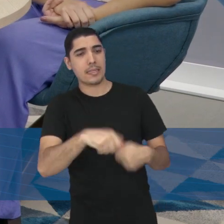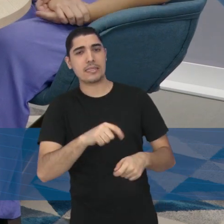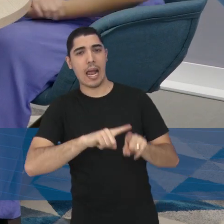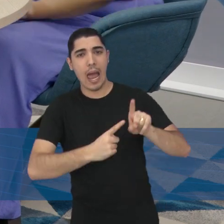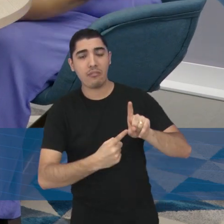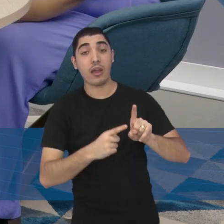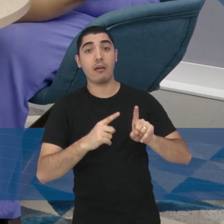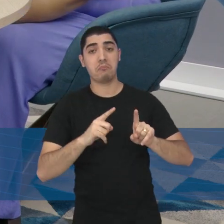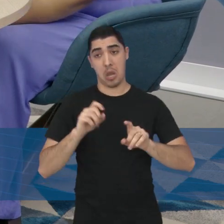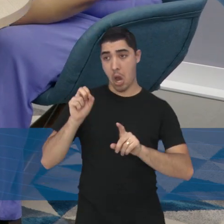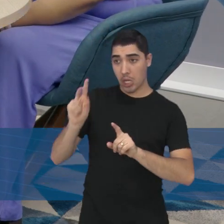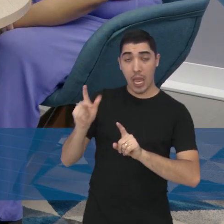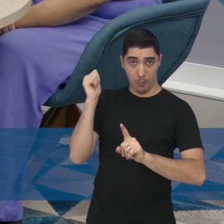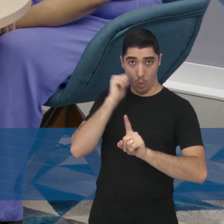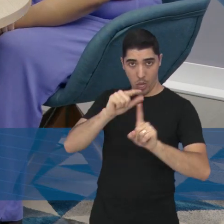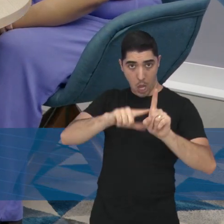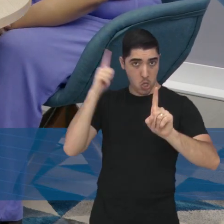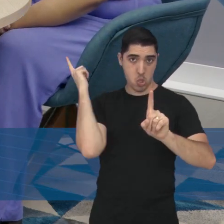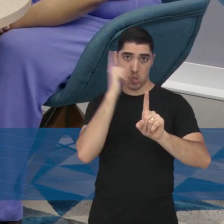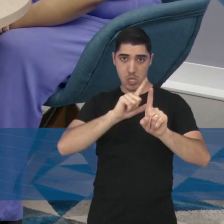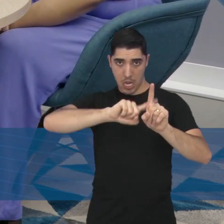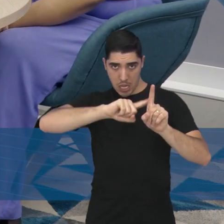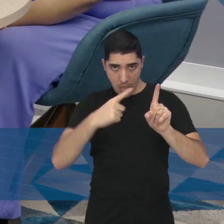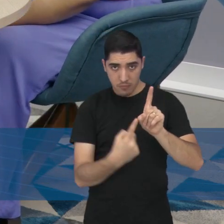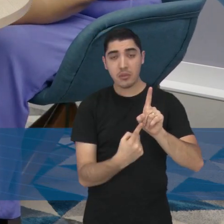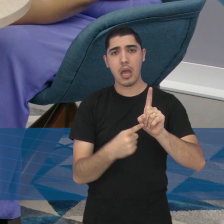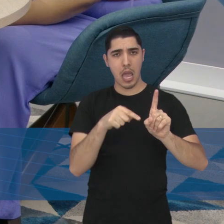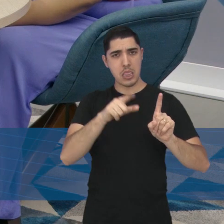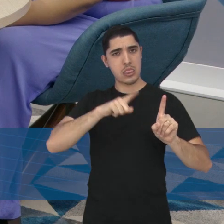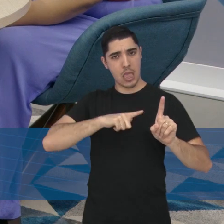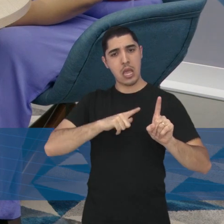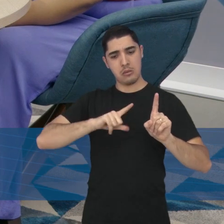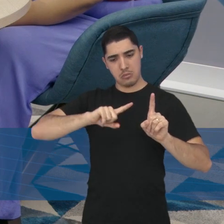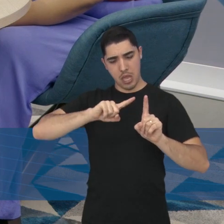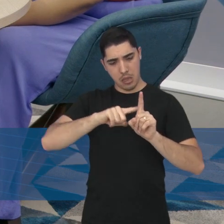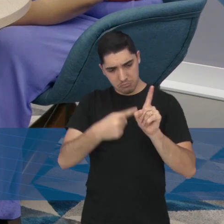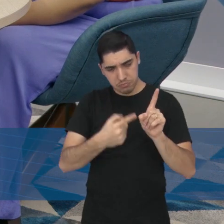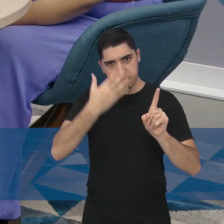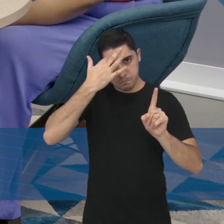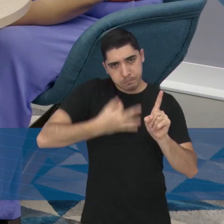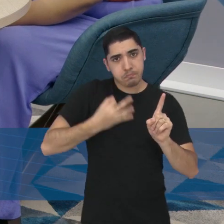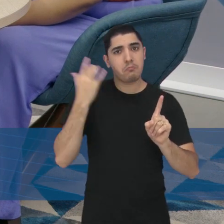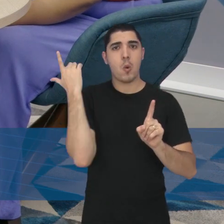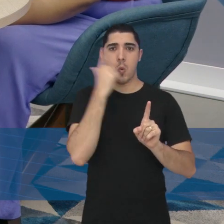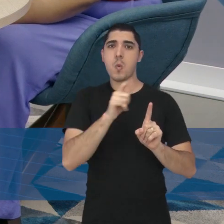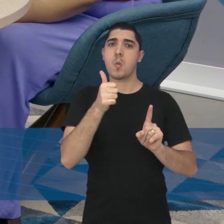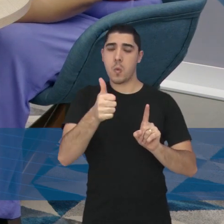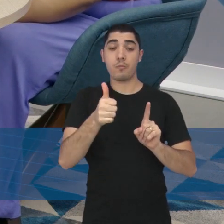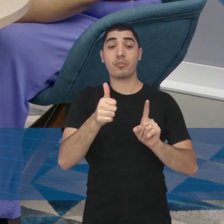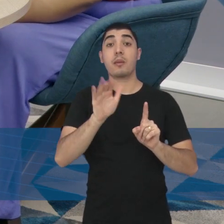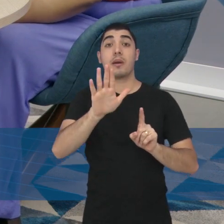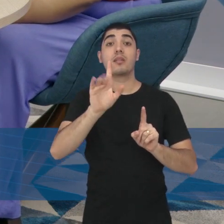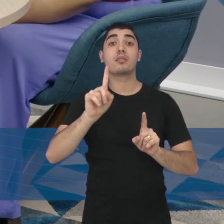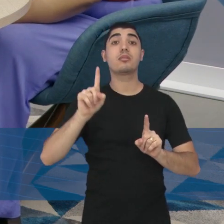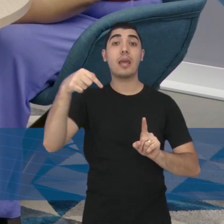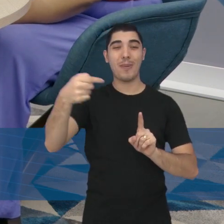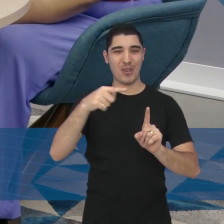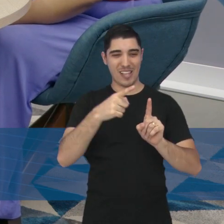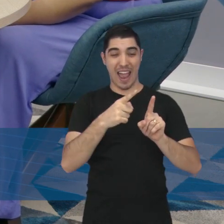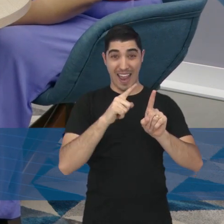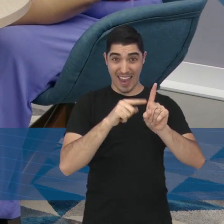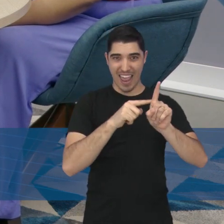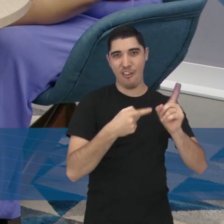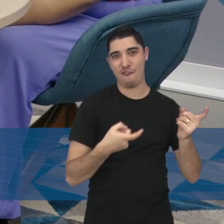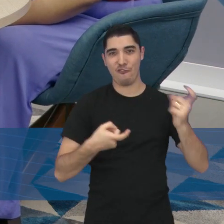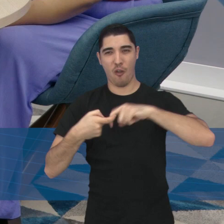mãe, ela, né, às vezes tem uma licença maternidade digna e tem muitas outras coisas, né? Mulheres que são demitidas depois